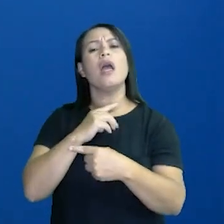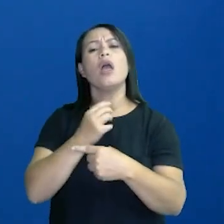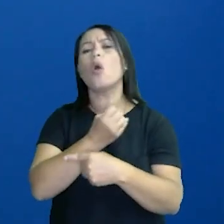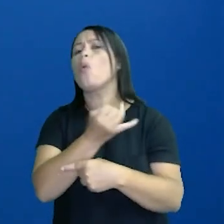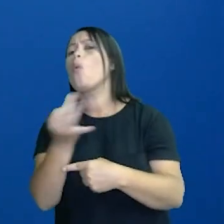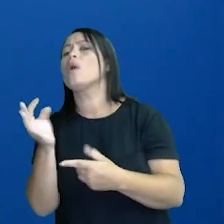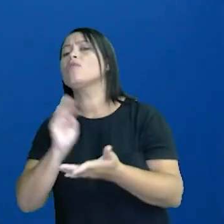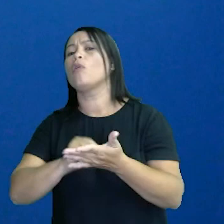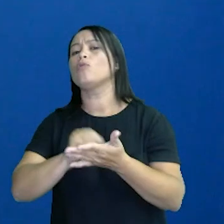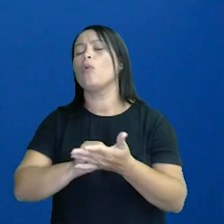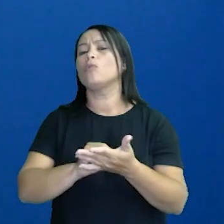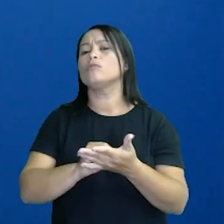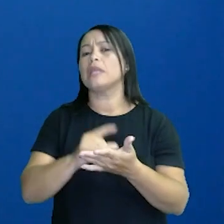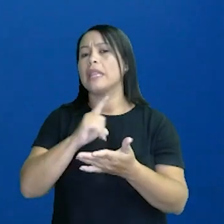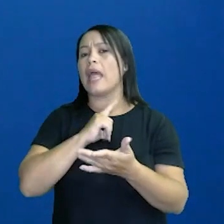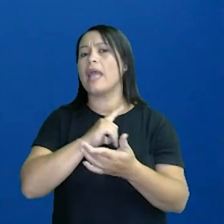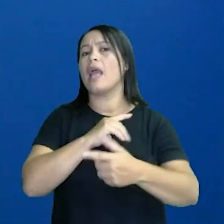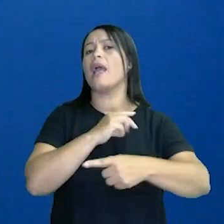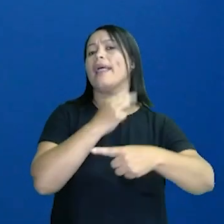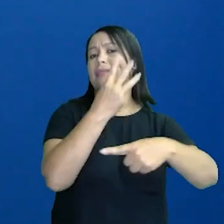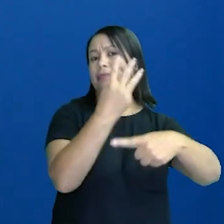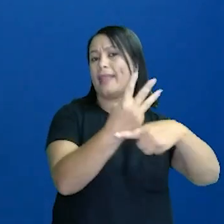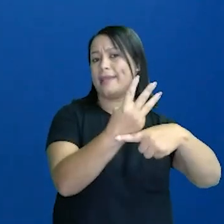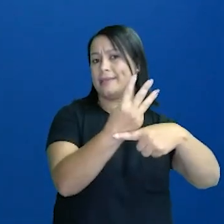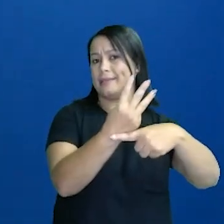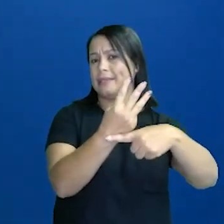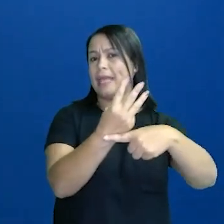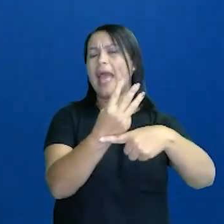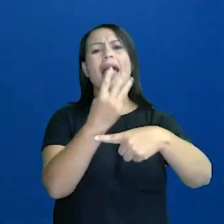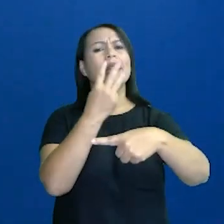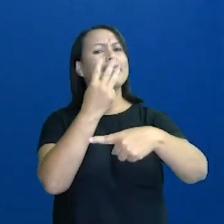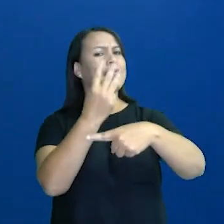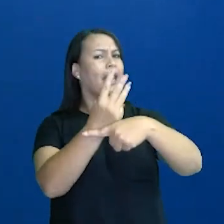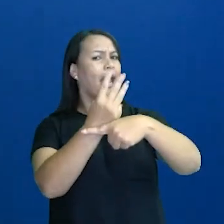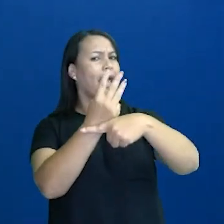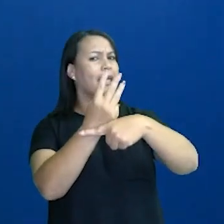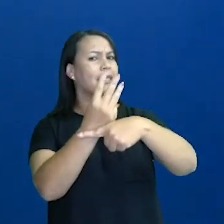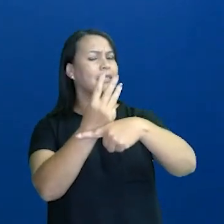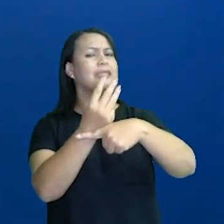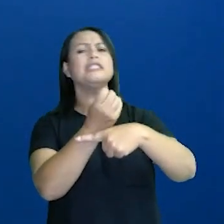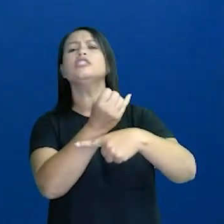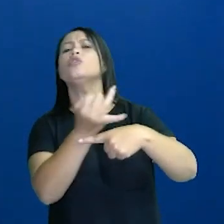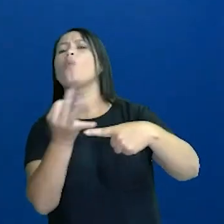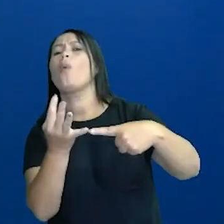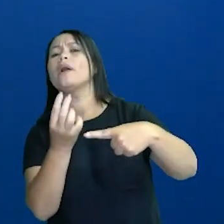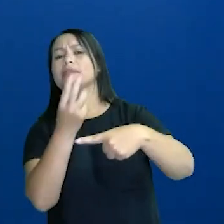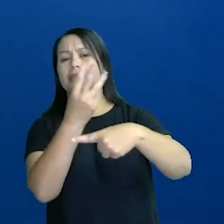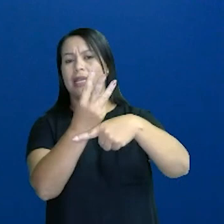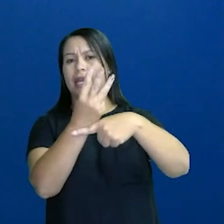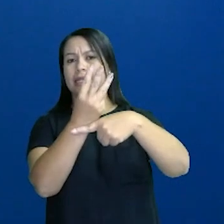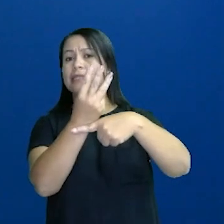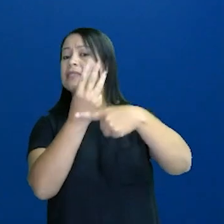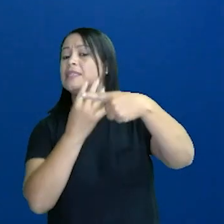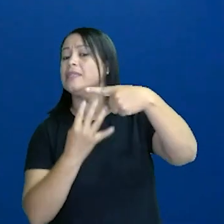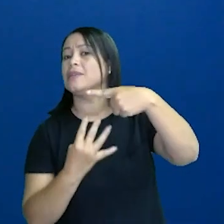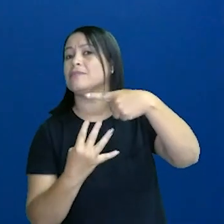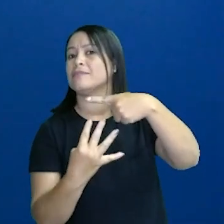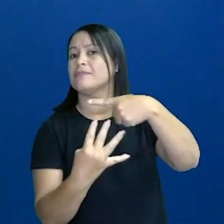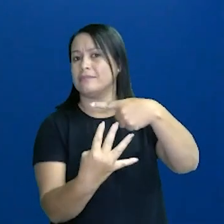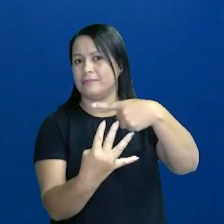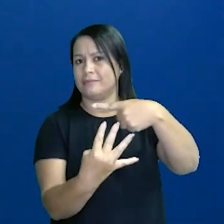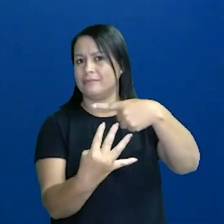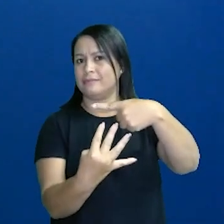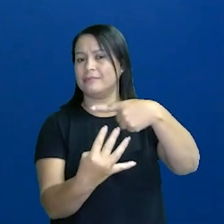dessa minha pizza? Sobrou 3 partes. Sobrou 3 partes de quanto? Sobrou 3 partes